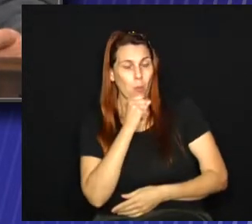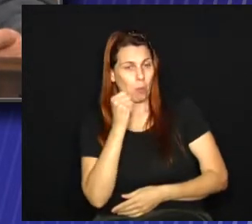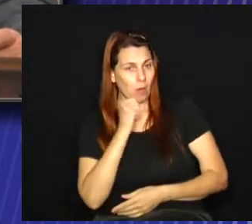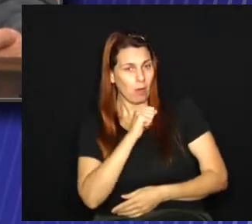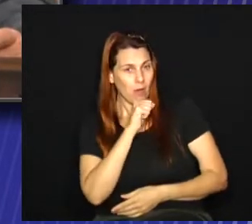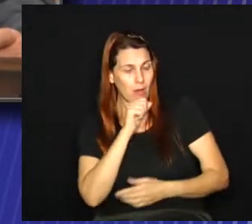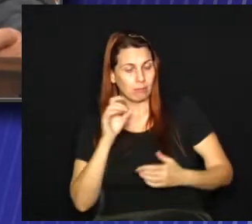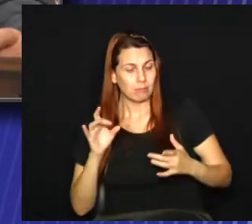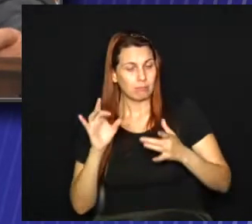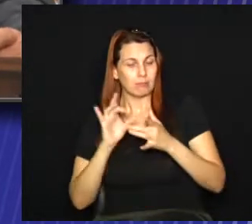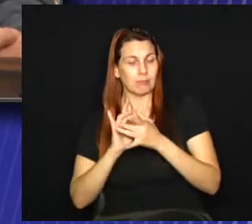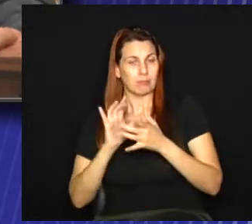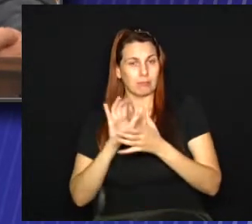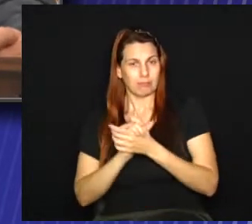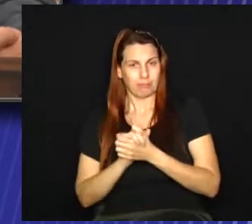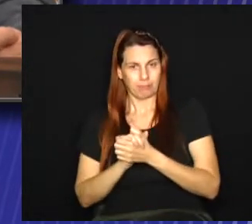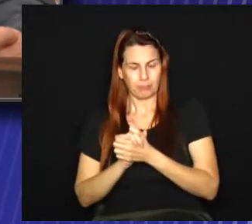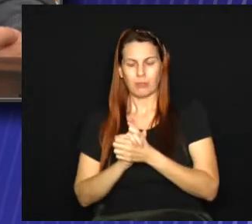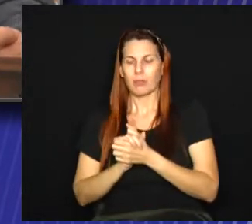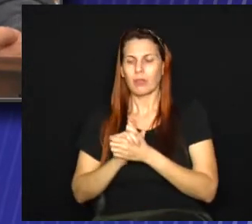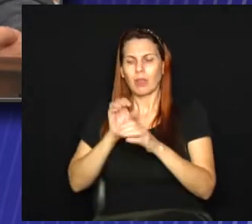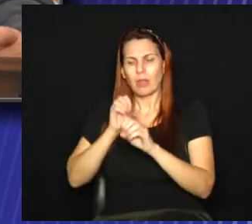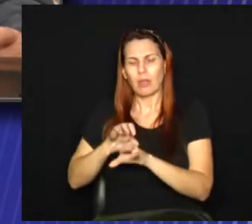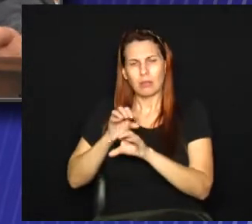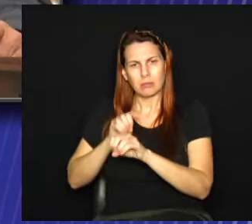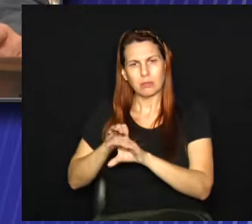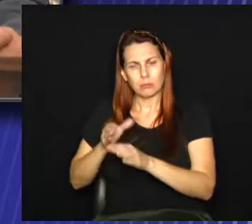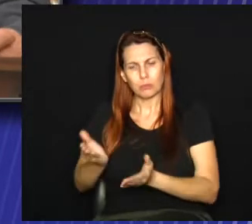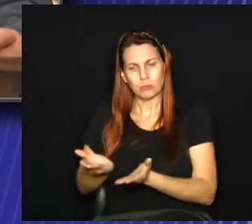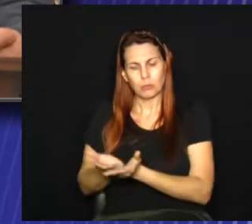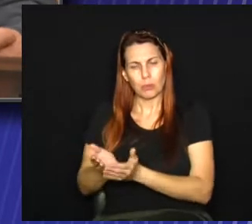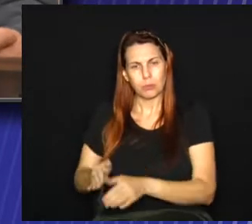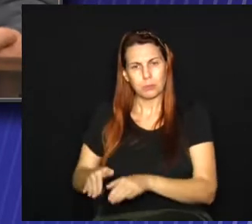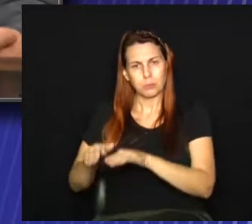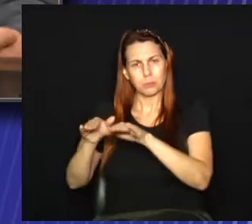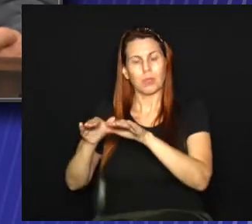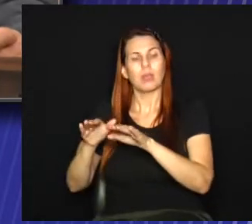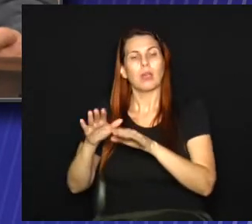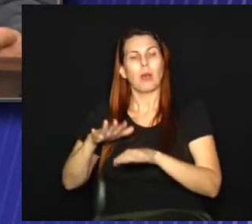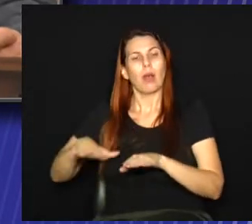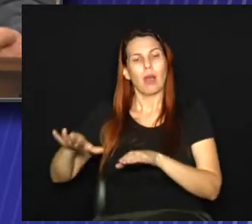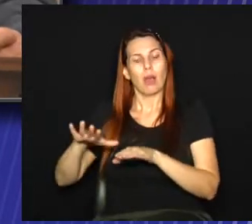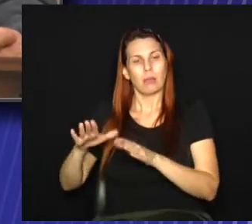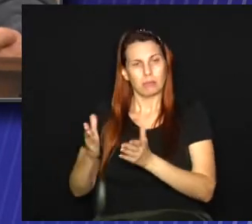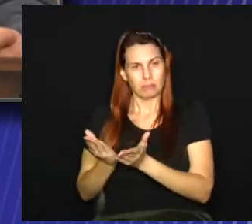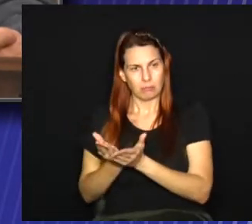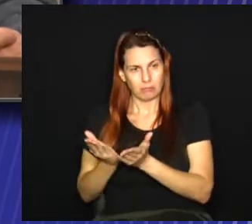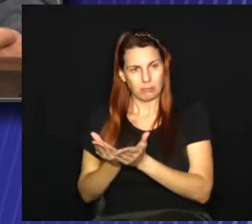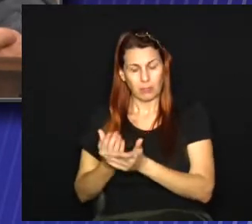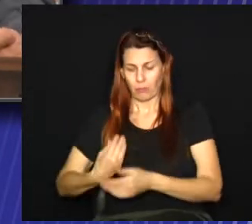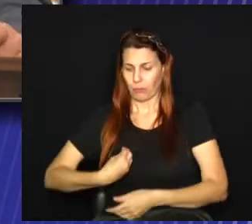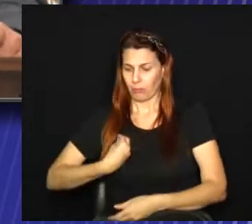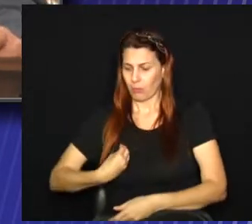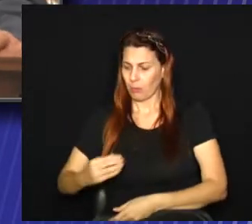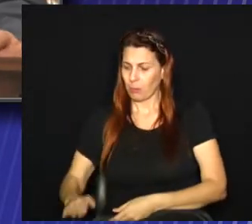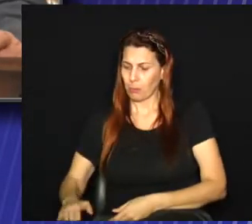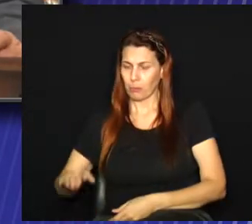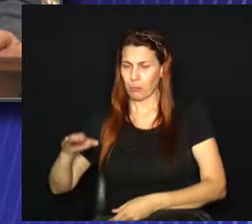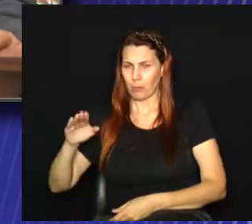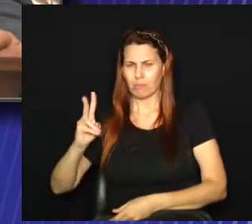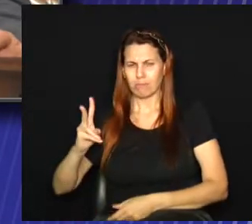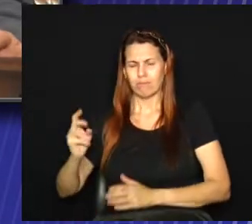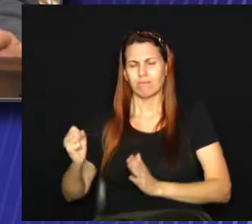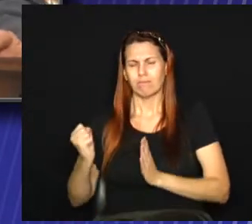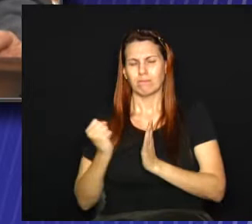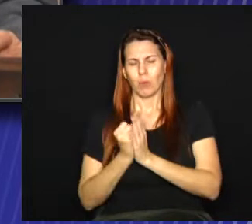isso, sua formação cristã se deu no ambiente franciscano capuchinho. A sua vida, desde a infância, foi marcada